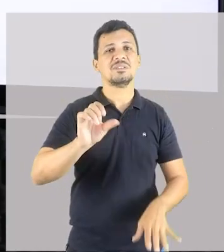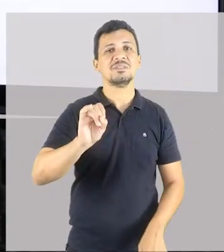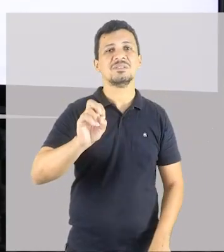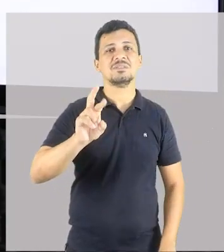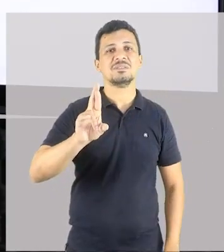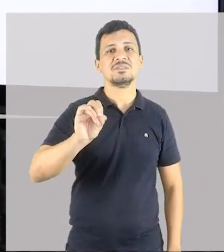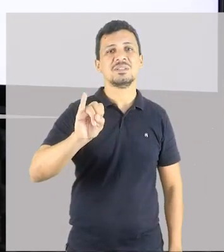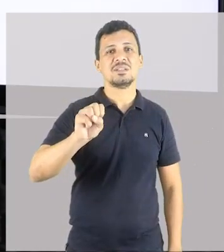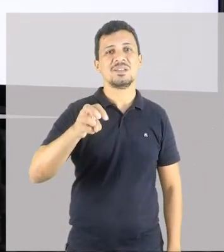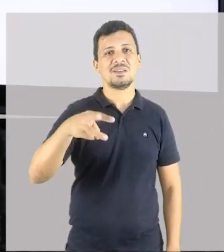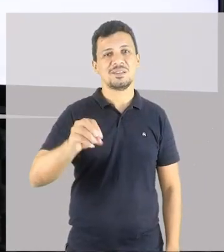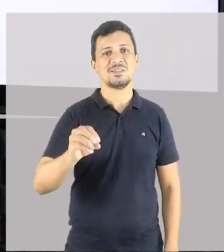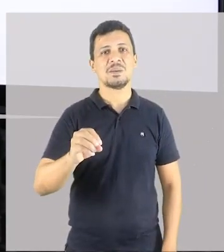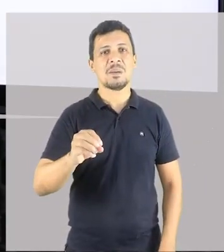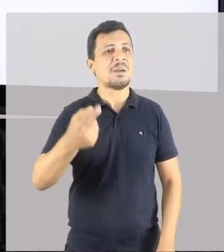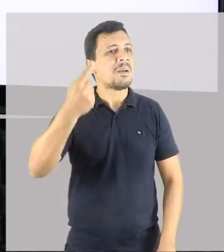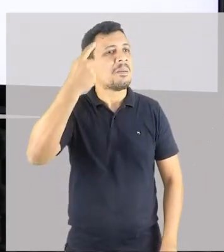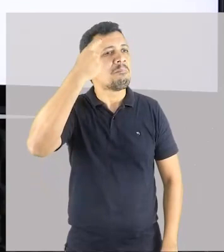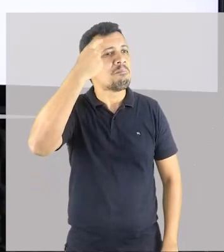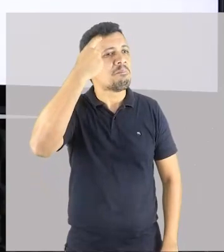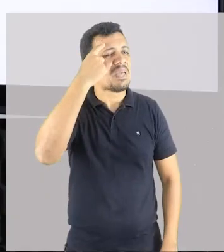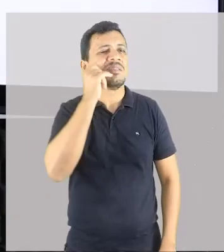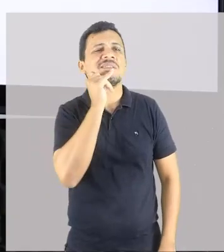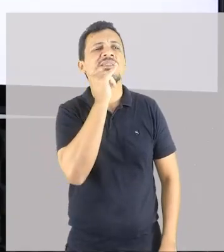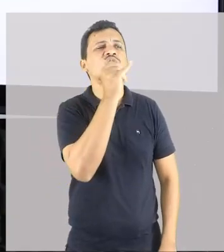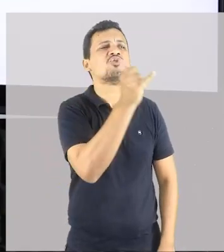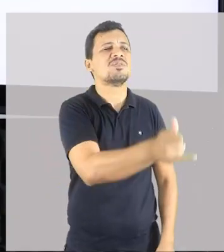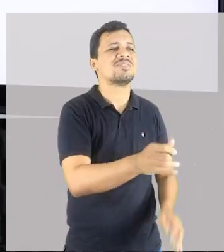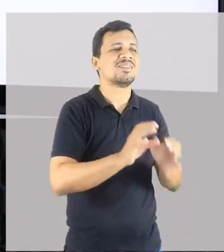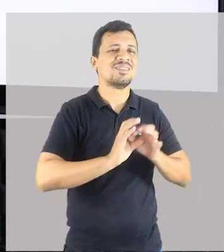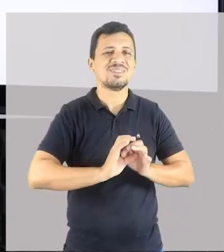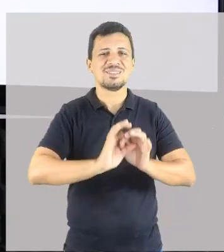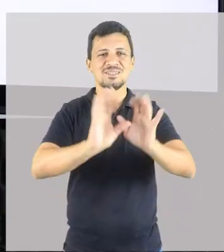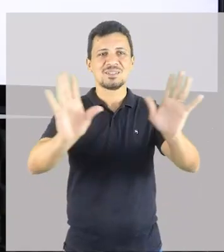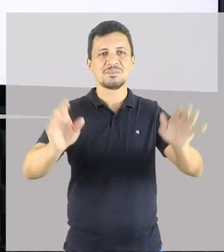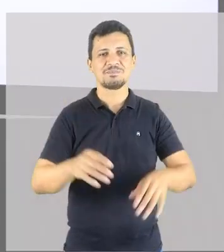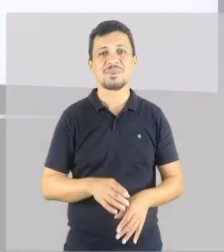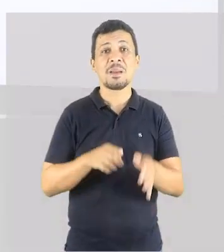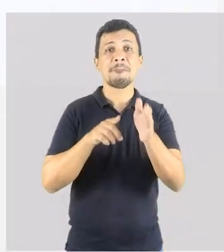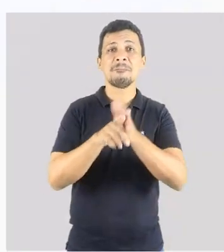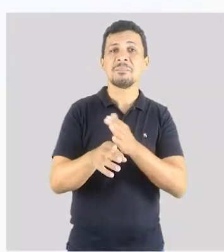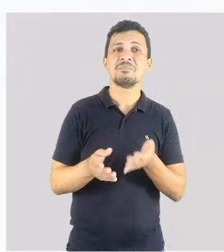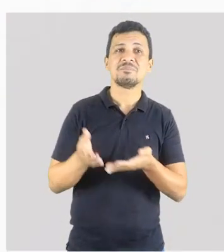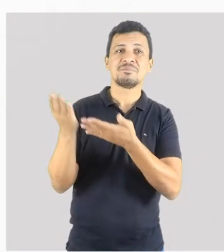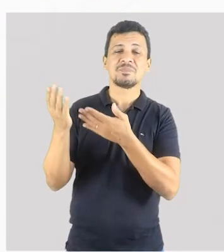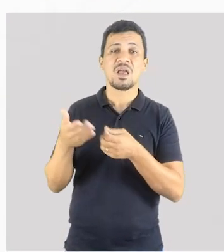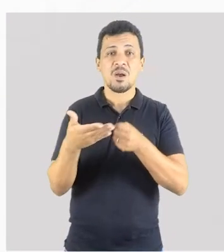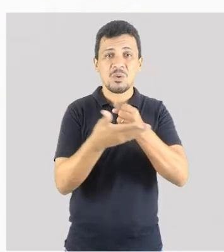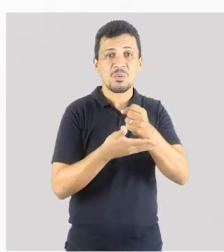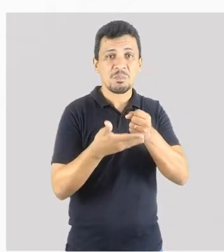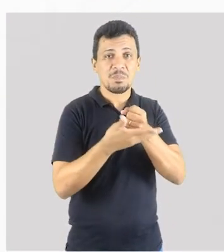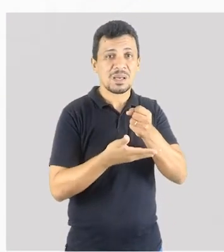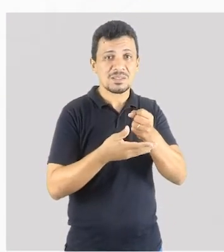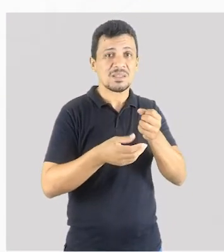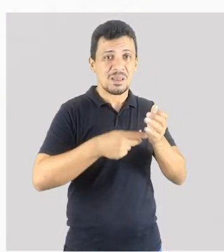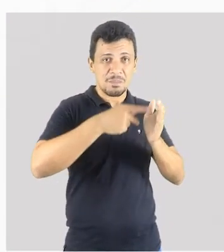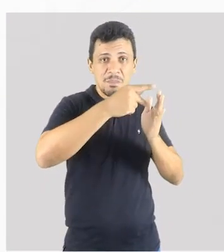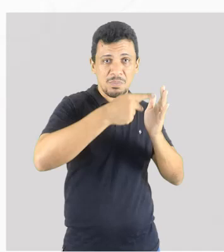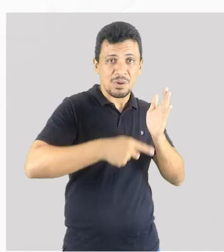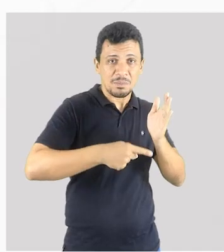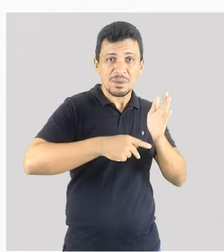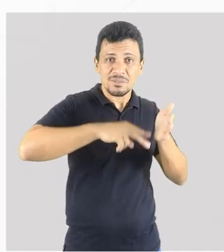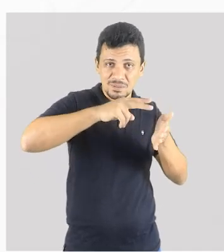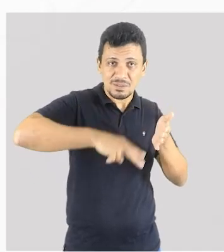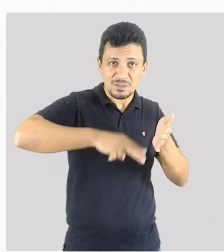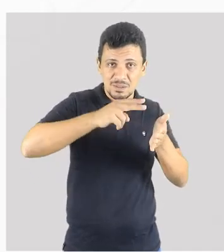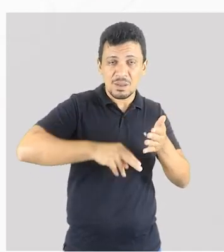que pudesse dizer o que pensa, o que quer. Tá? E o que a questão nos traz? Com base na leitura do poema, podemos